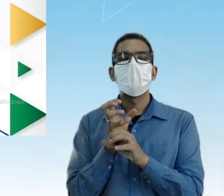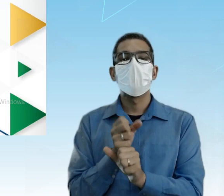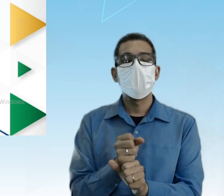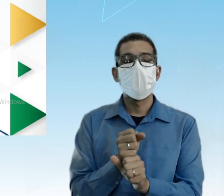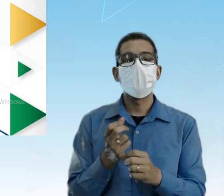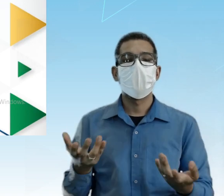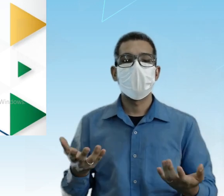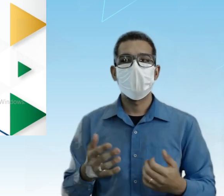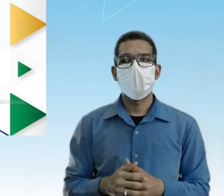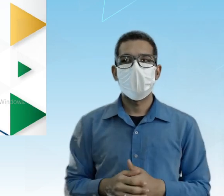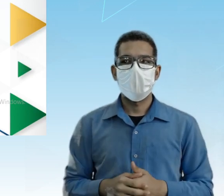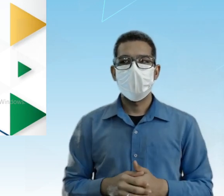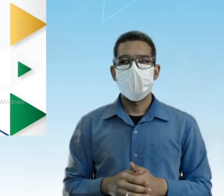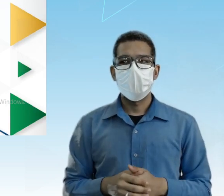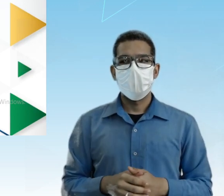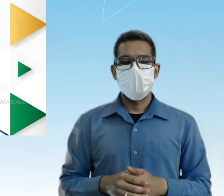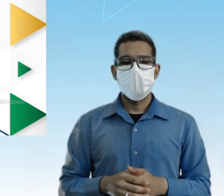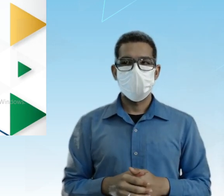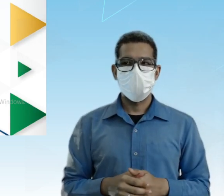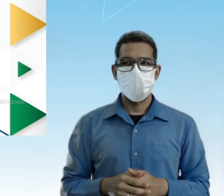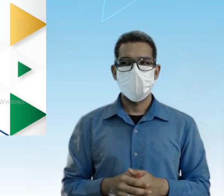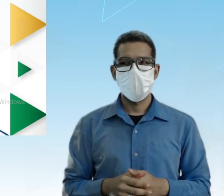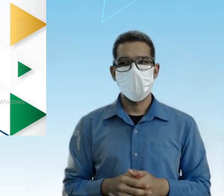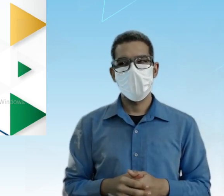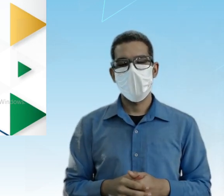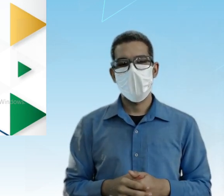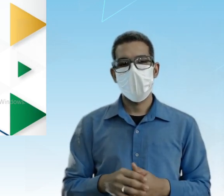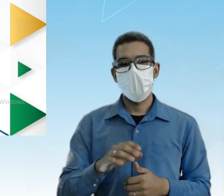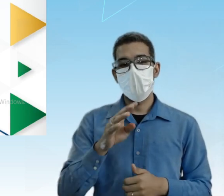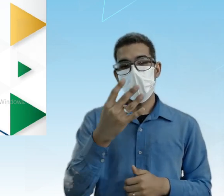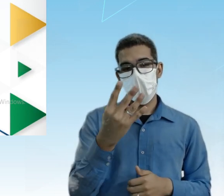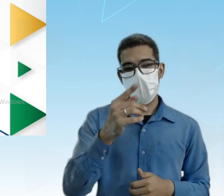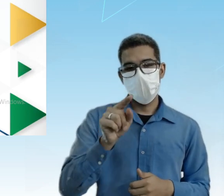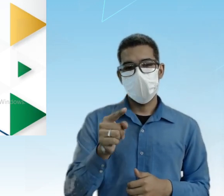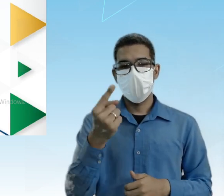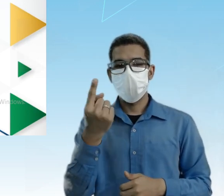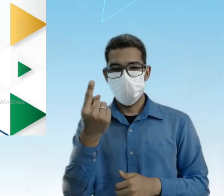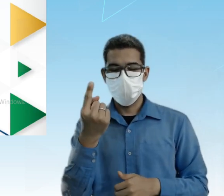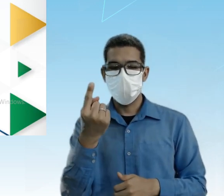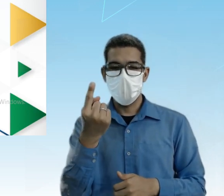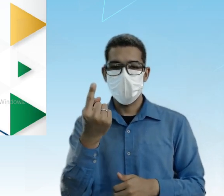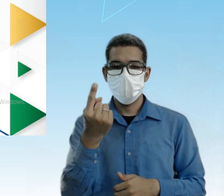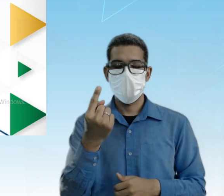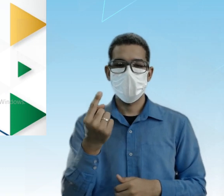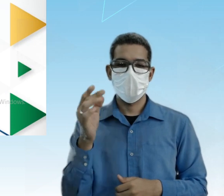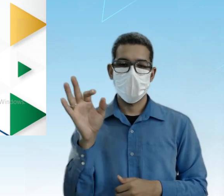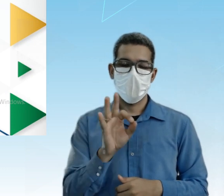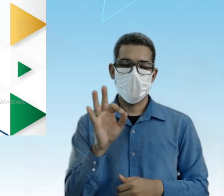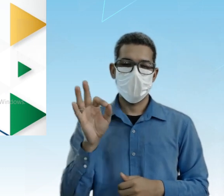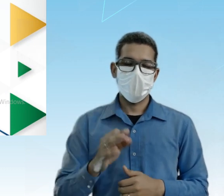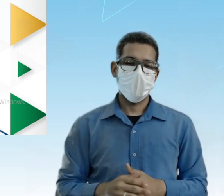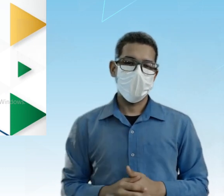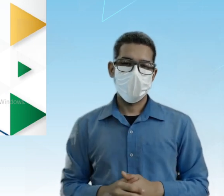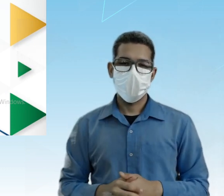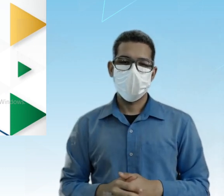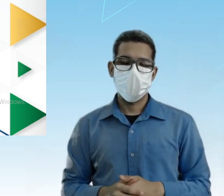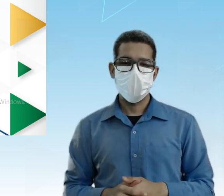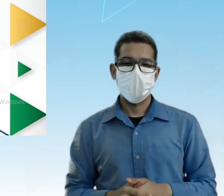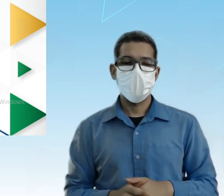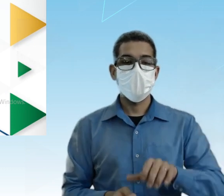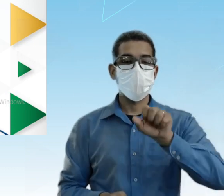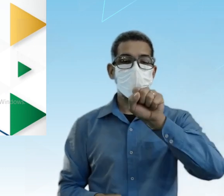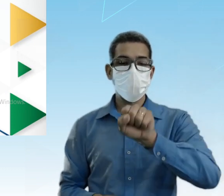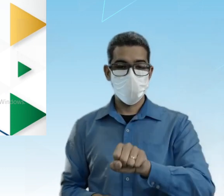15.864.454 habitantes, que é uma densidade demográfica que fica em torno de 4,1 habitantes por quilômetro quadrado. O